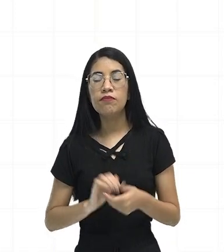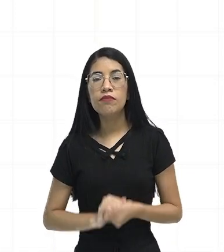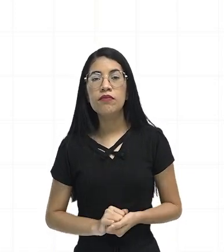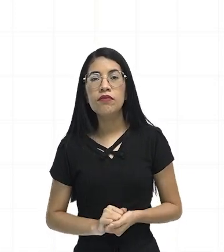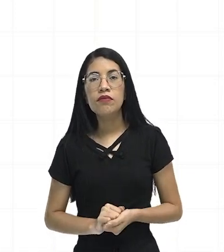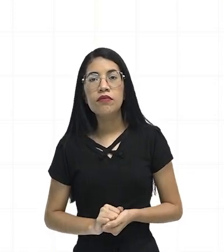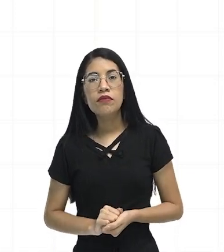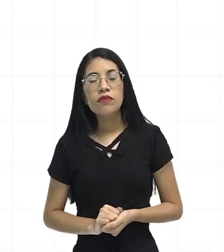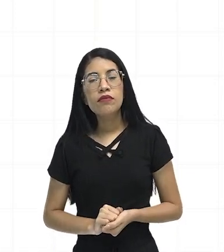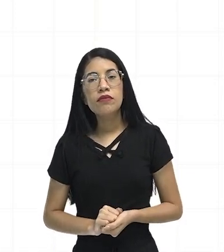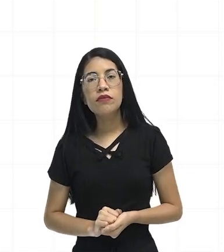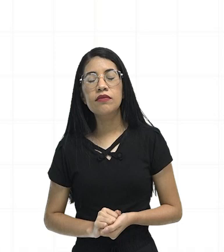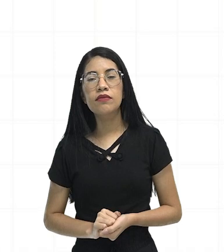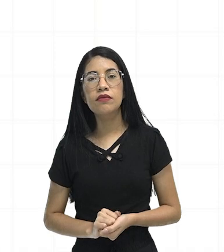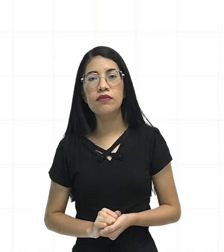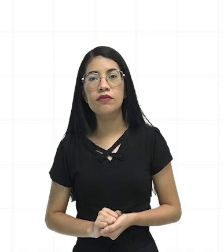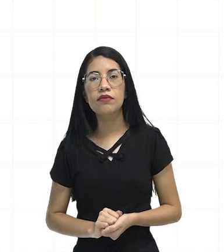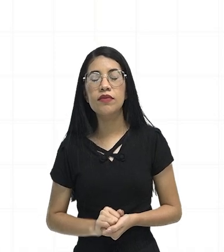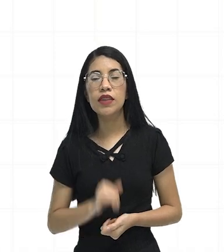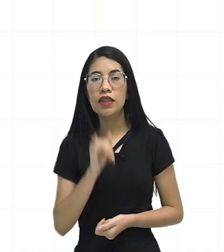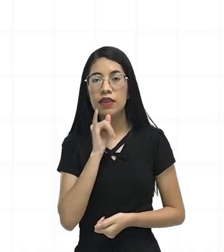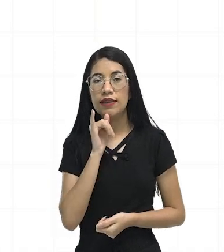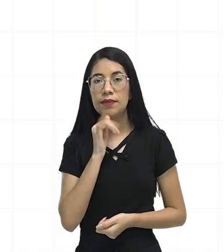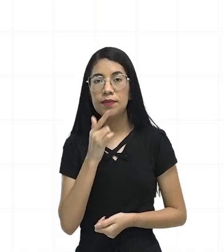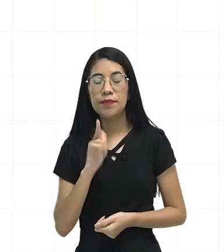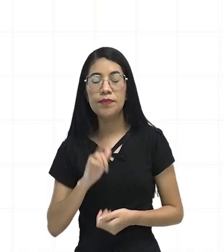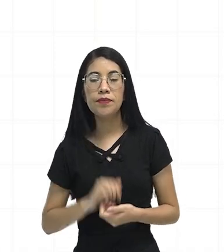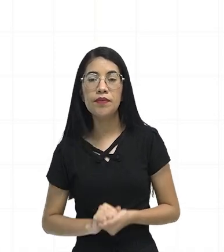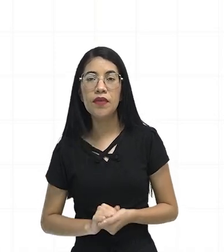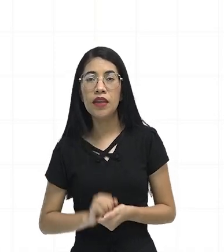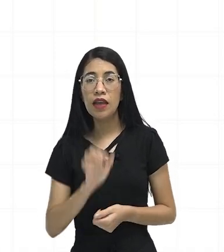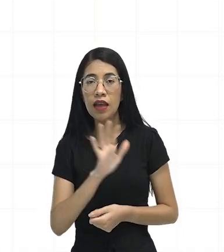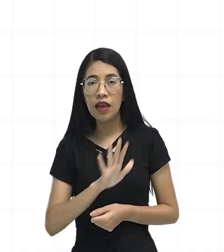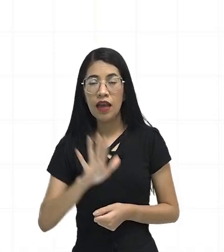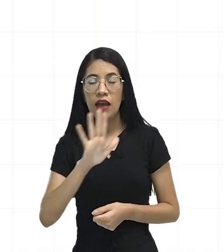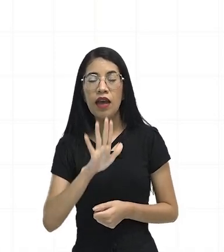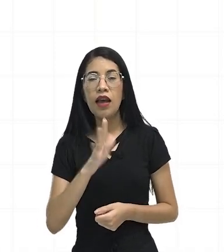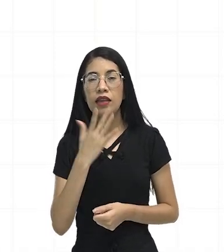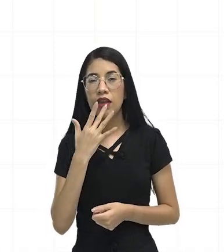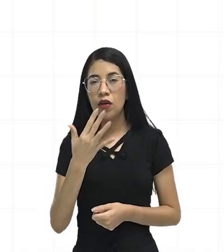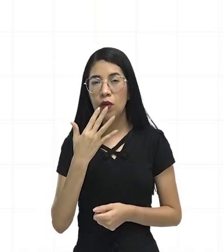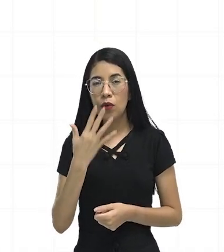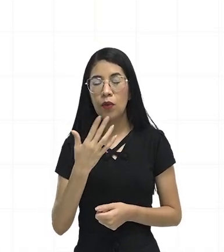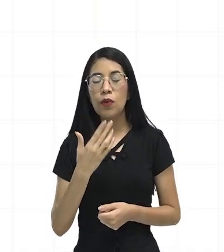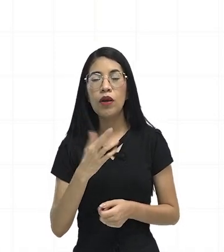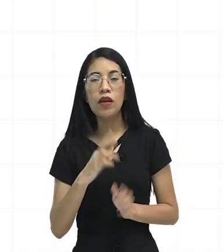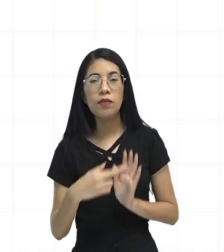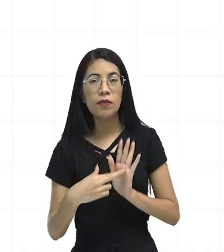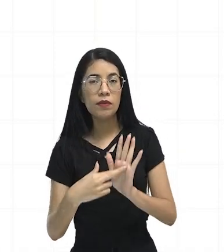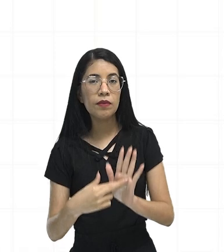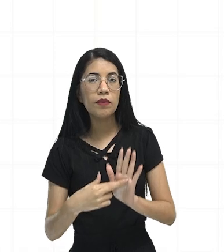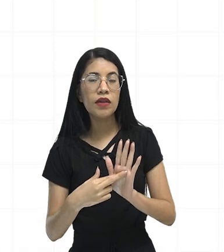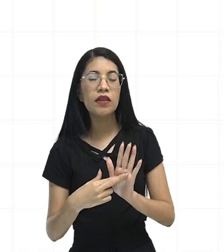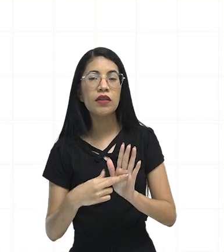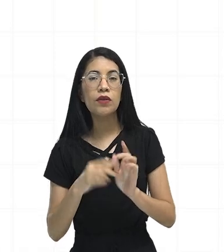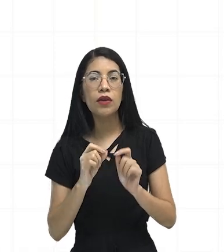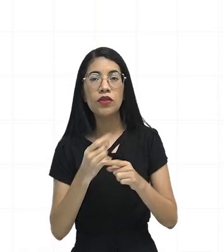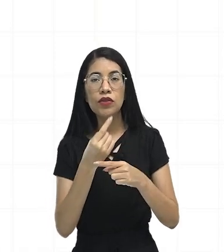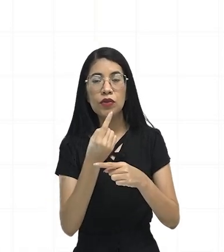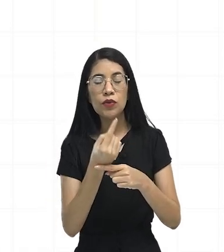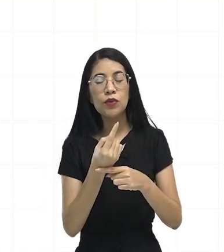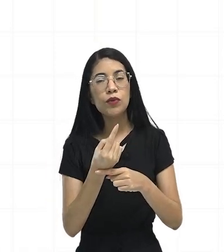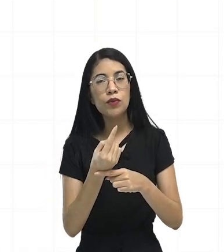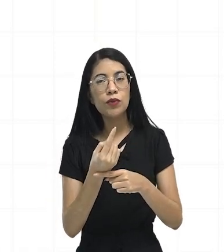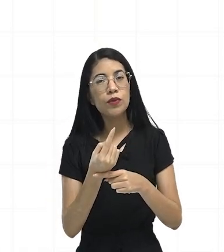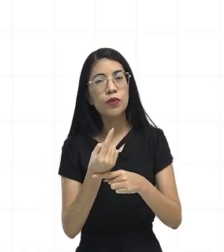pessoal? Olha esse outro exemplo aí. As áreas coloridas nos círculos representam frações de um inteiro.